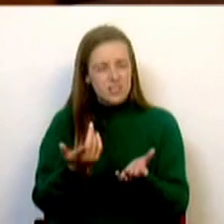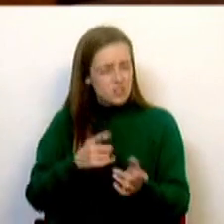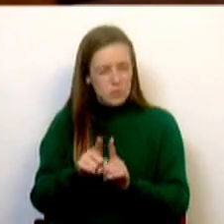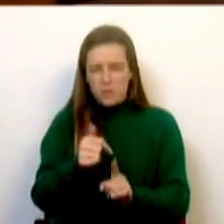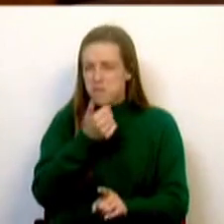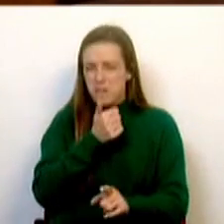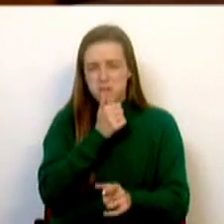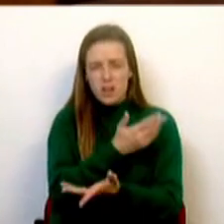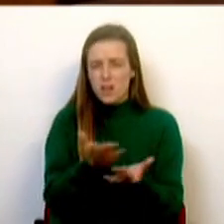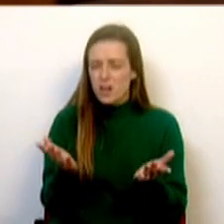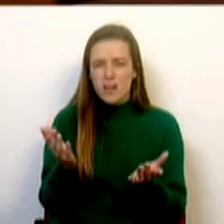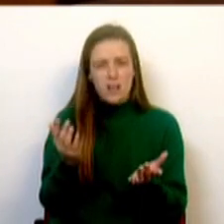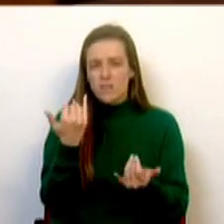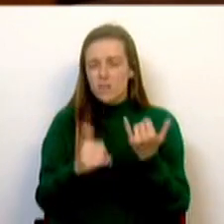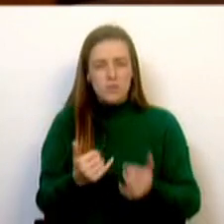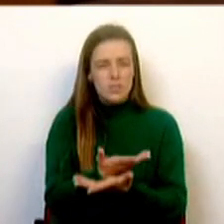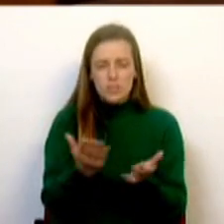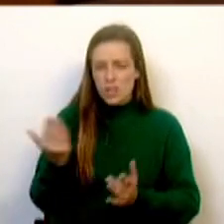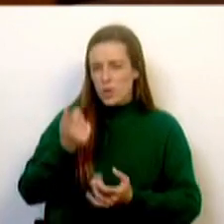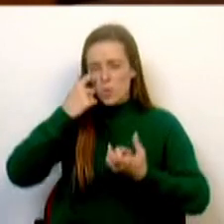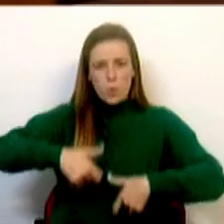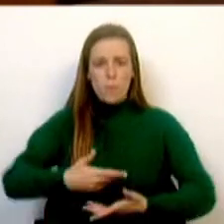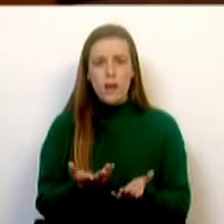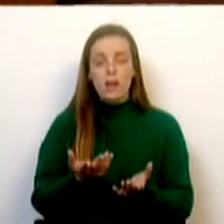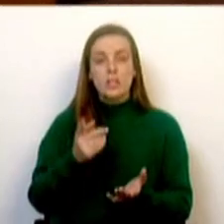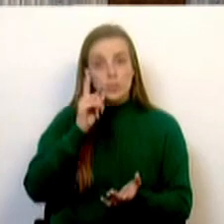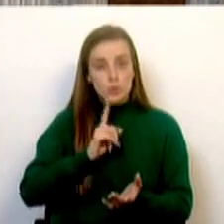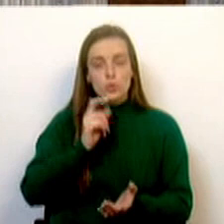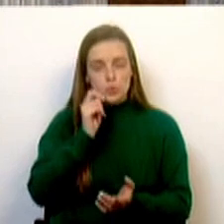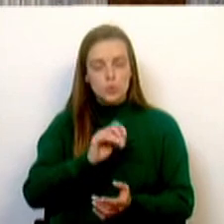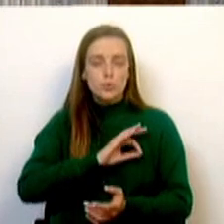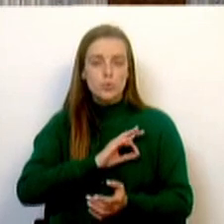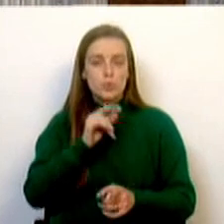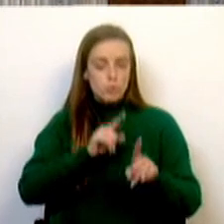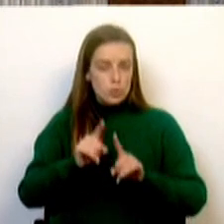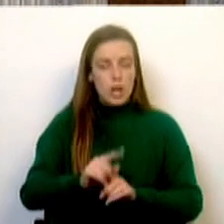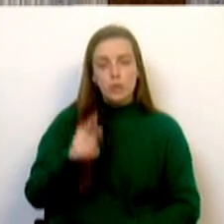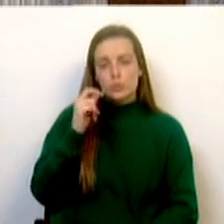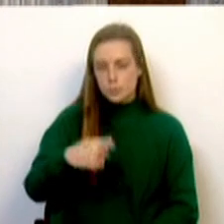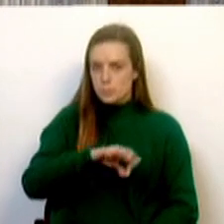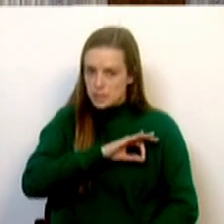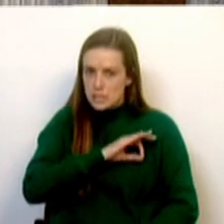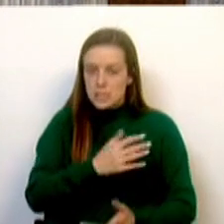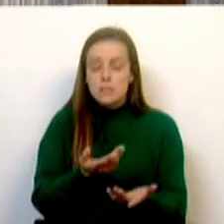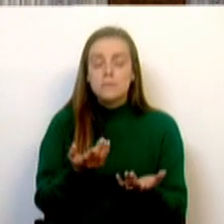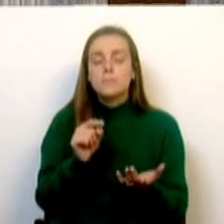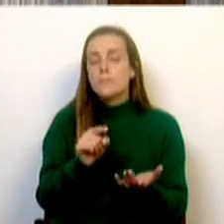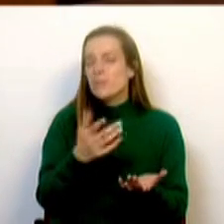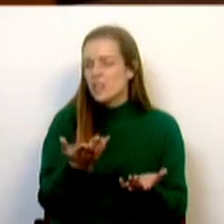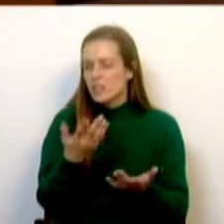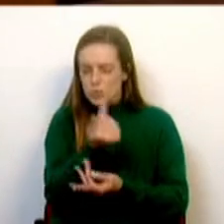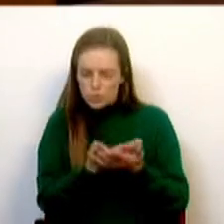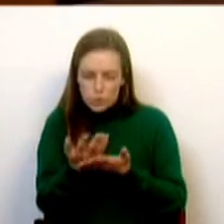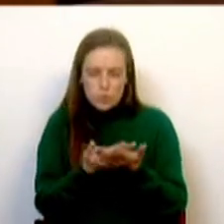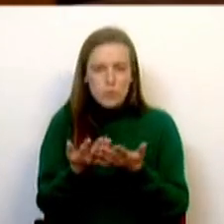violação dos direitos humanos. Senhor Presidente, senhoras e senhores deputados, os acordos de paz negociados e